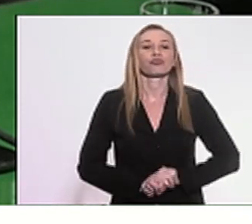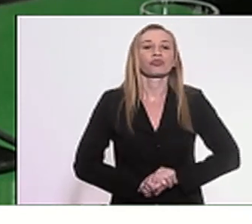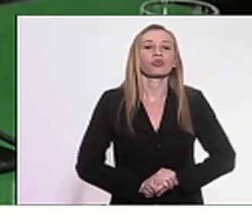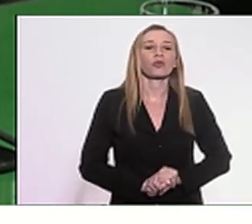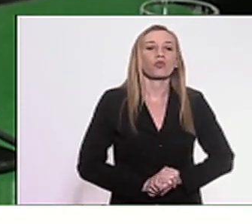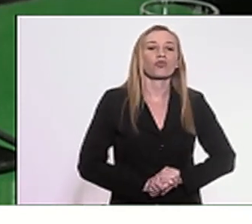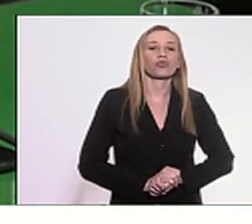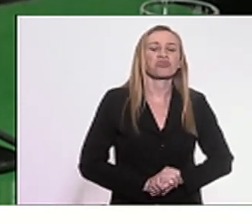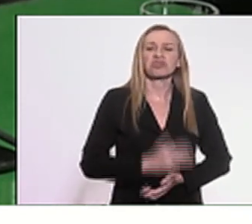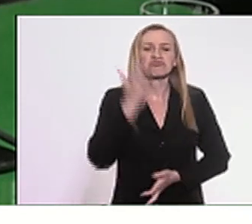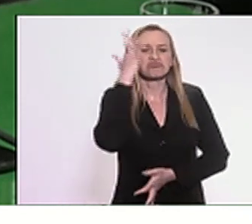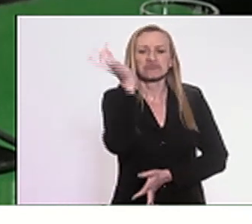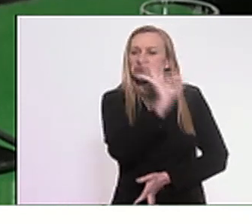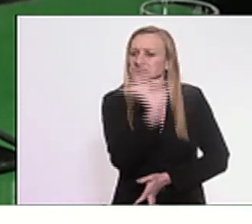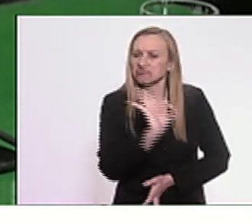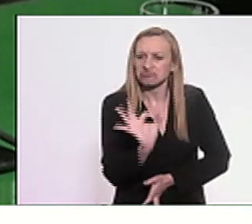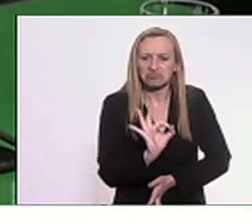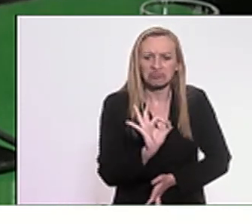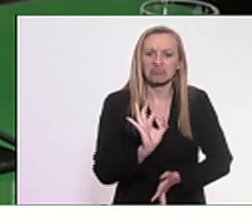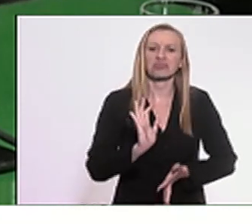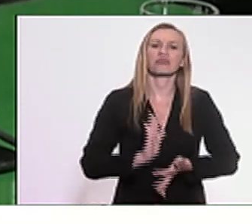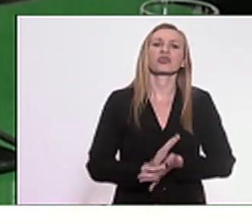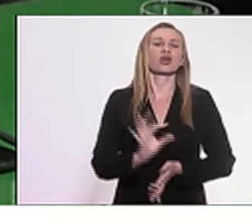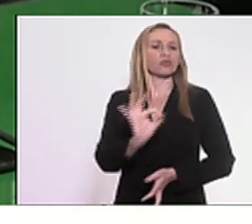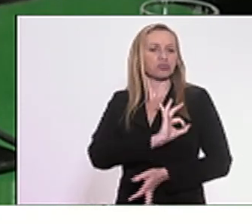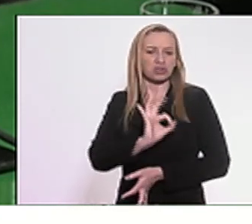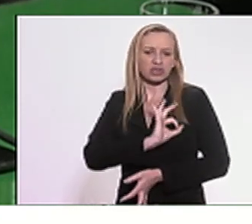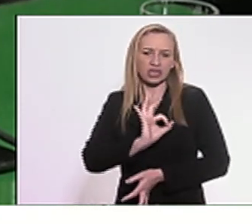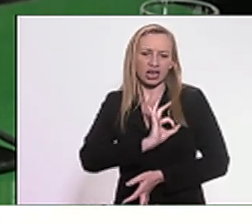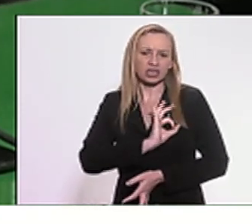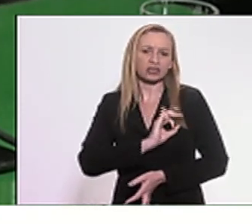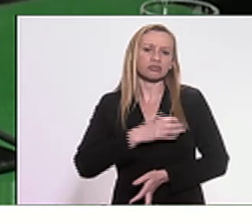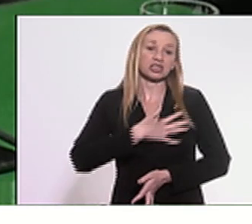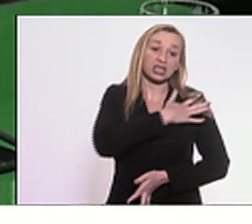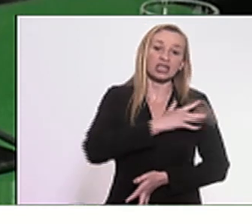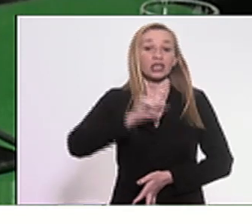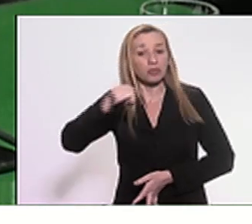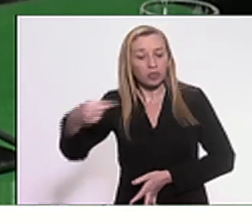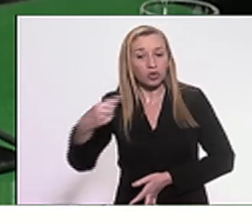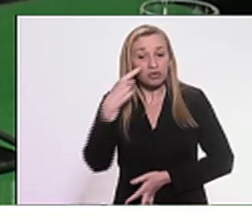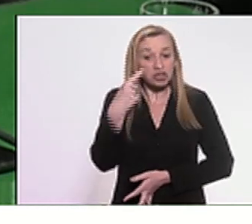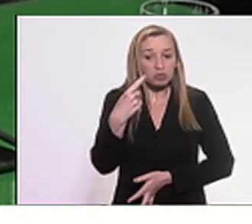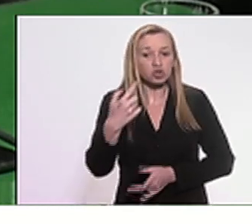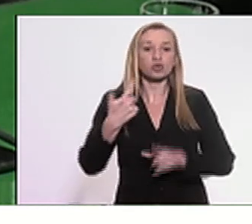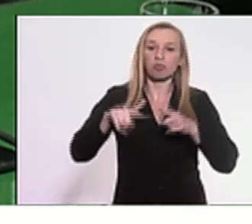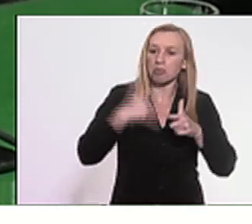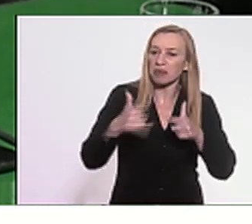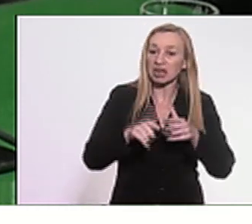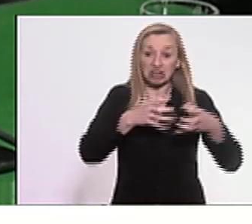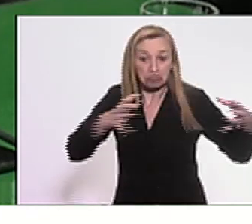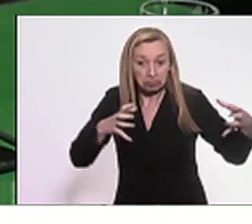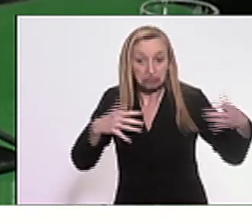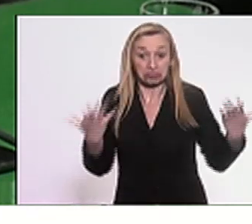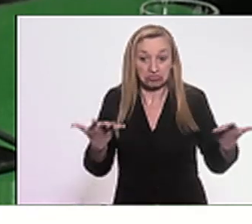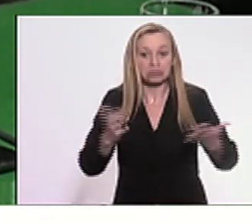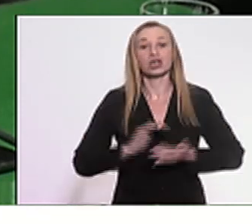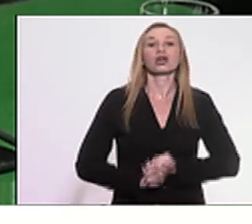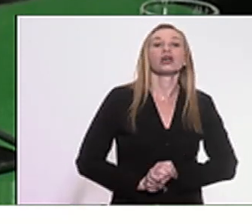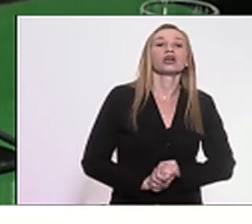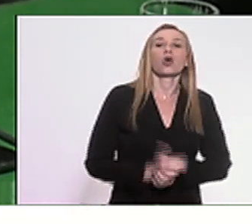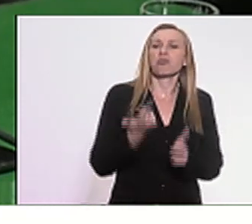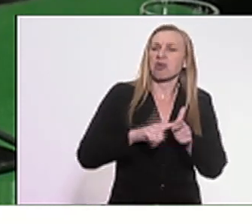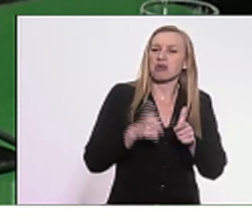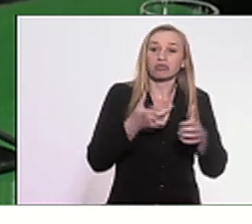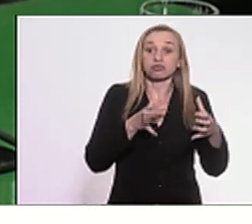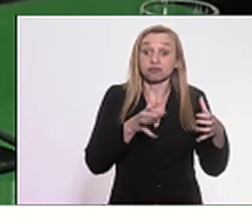que não eram entendidos pelos policiais militares. E a partir daí a gente viu que o problema era muito maior. O problema